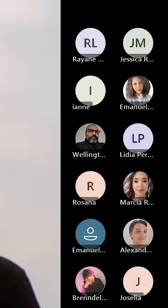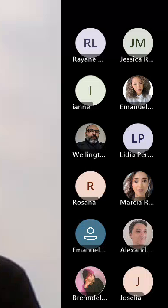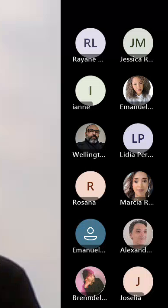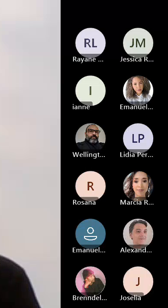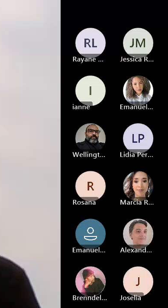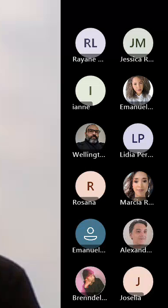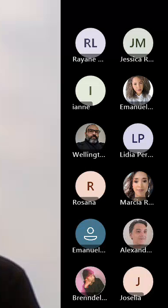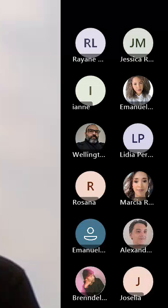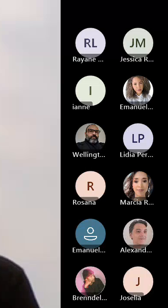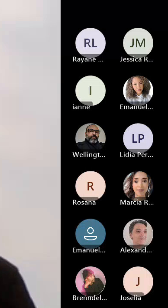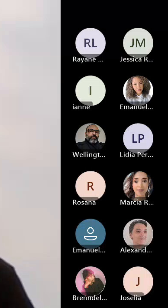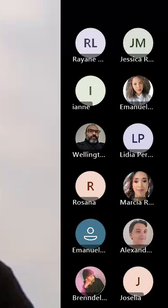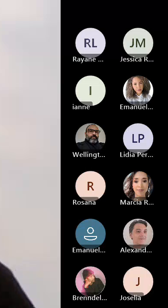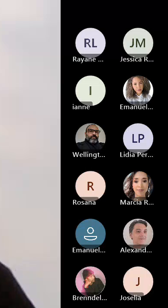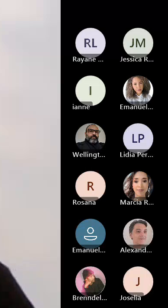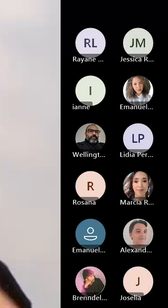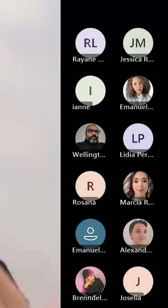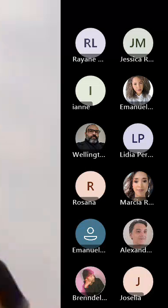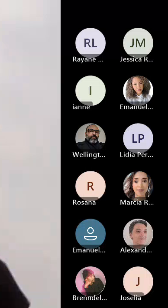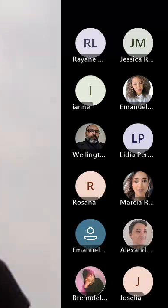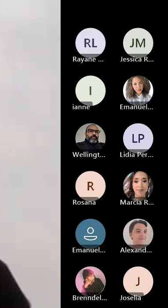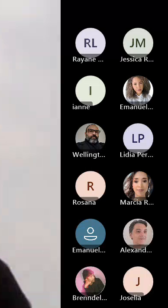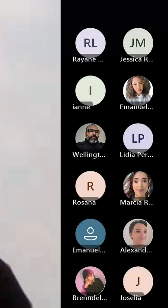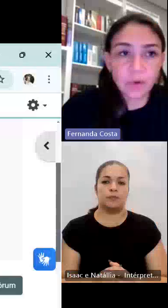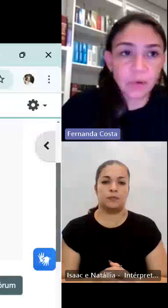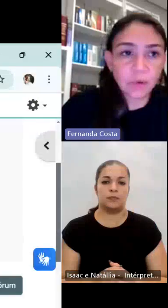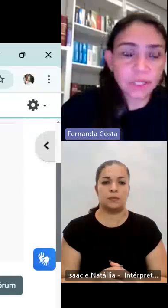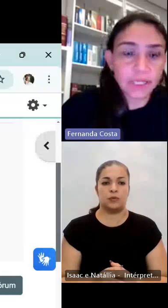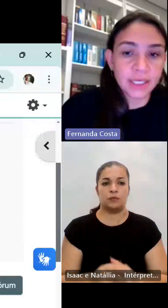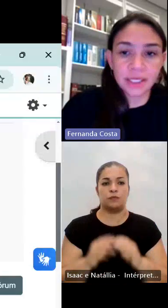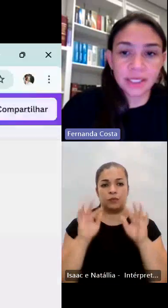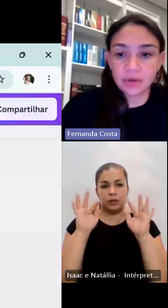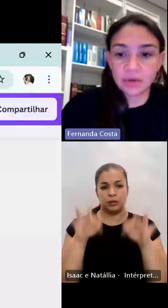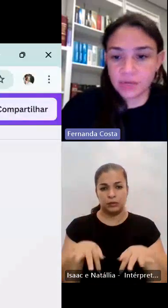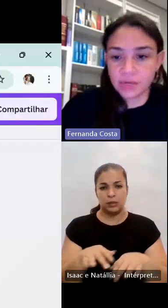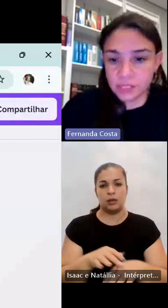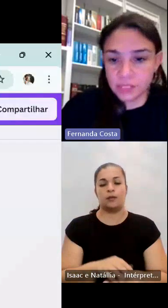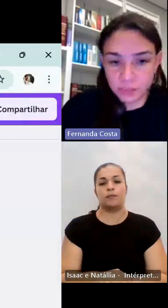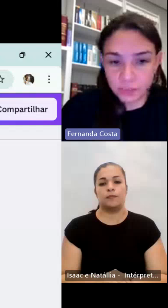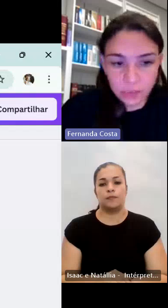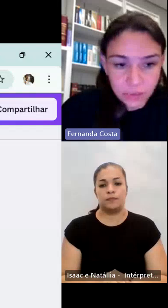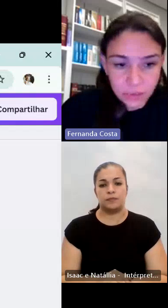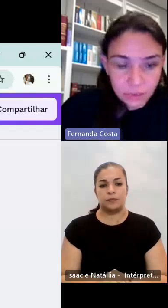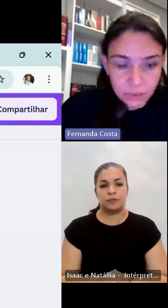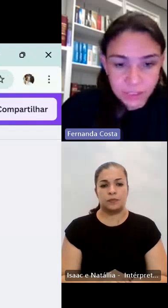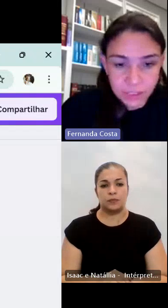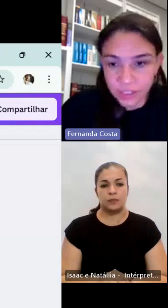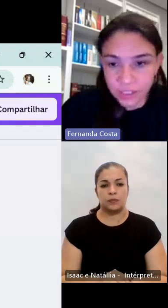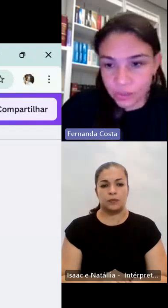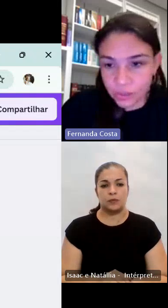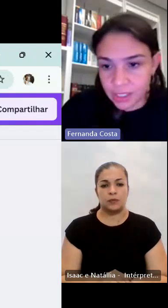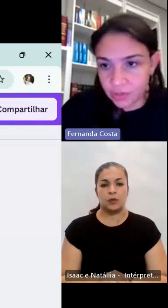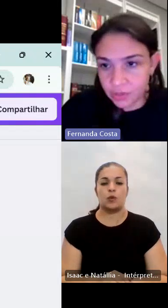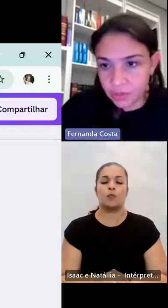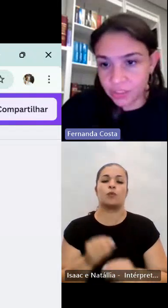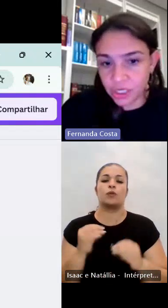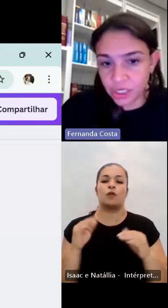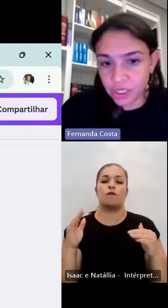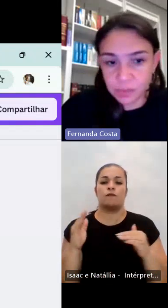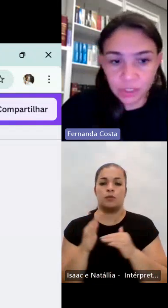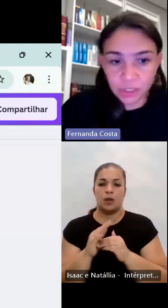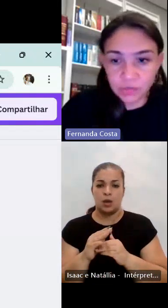Então, para a gente finalizar, eu coloquei aqui no finalzinho um breve questionário que eu